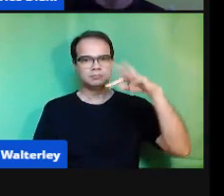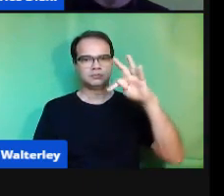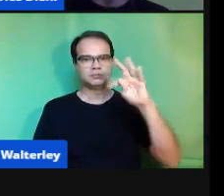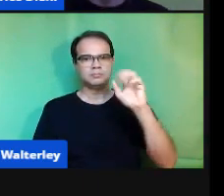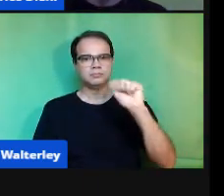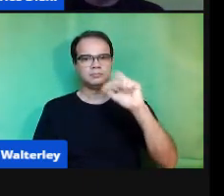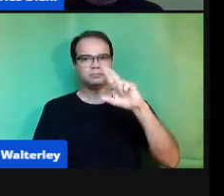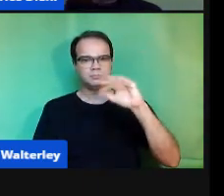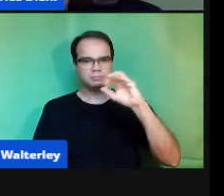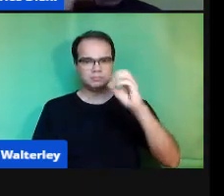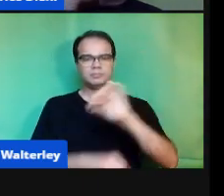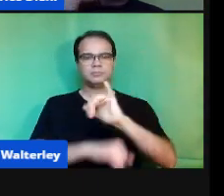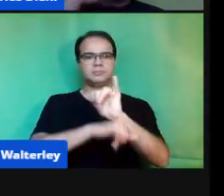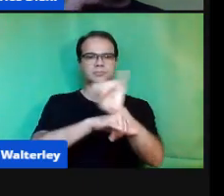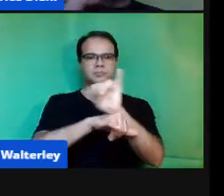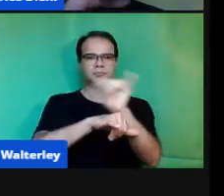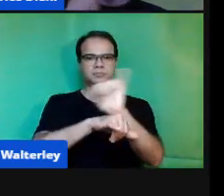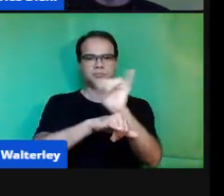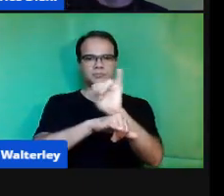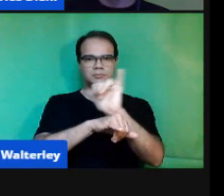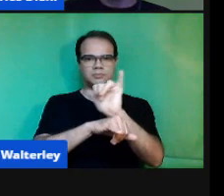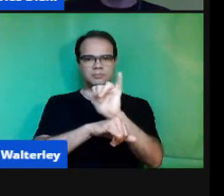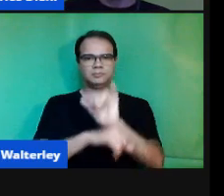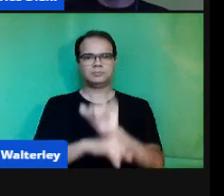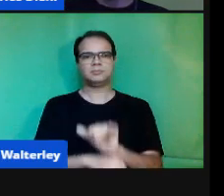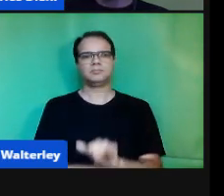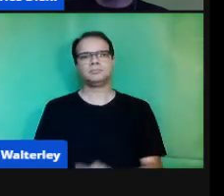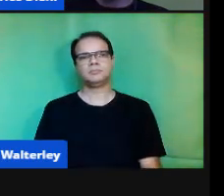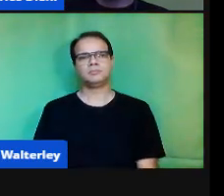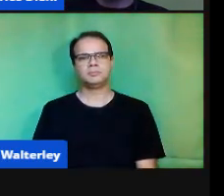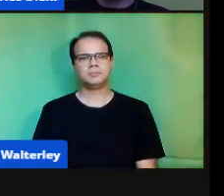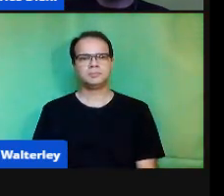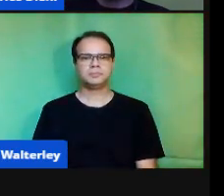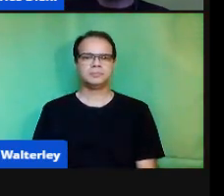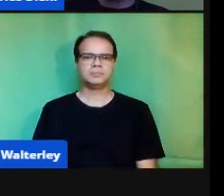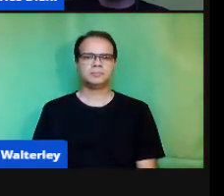Eu não tive infância. Ah, minha infância...